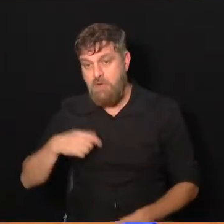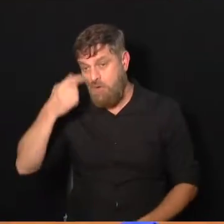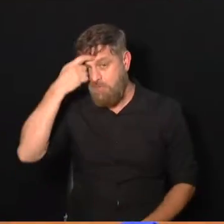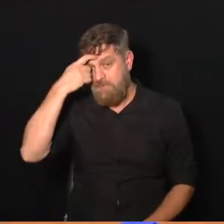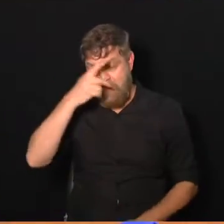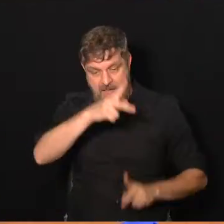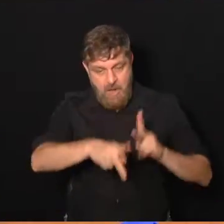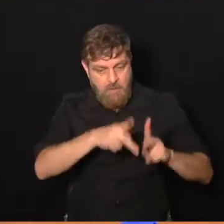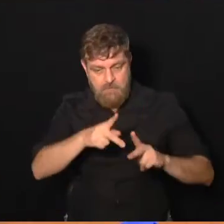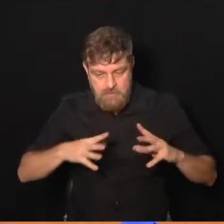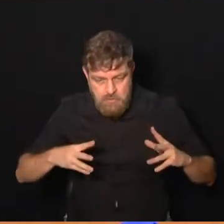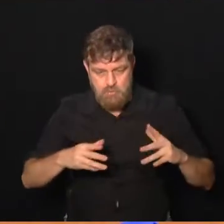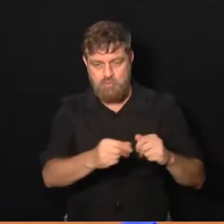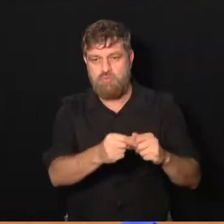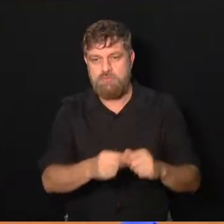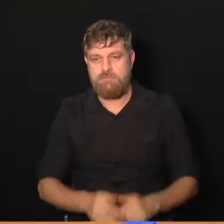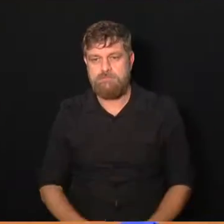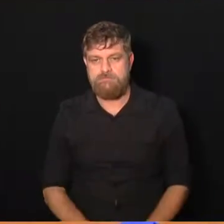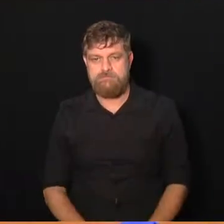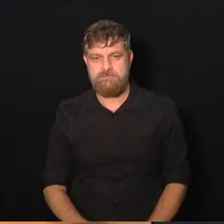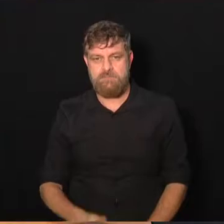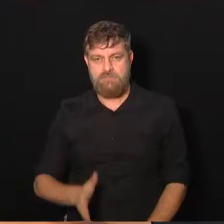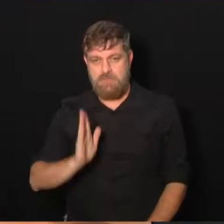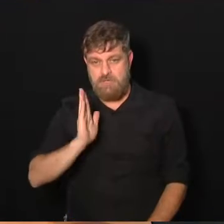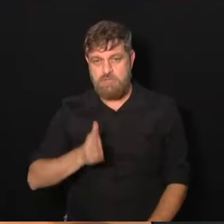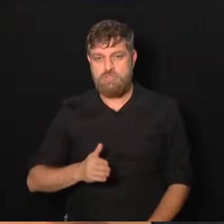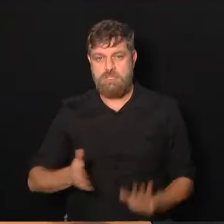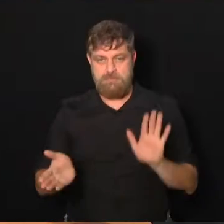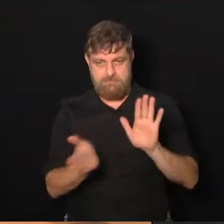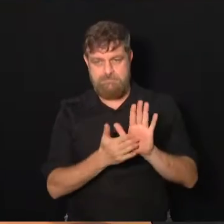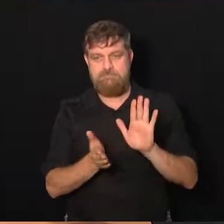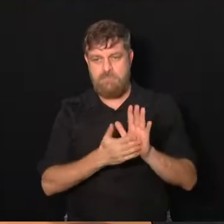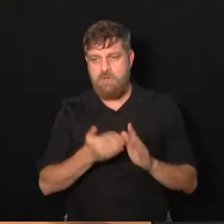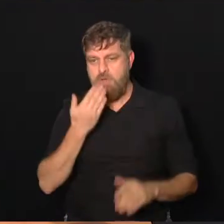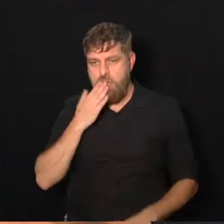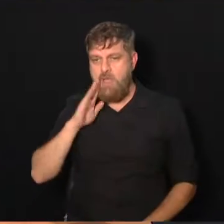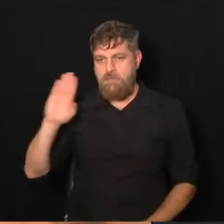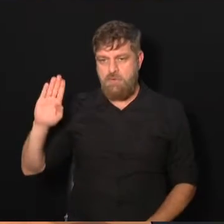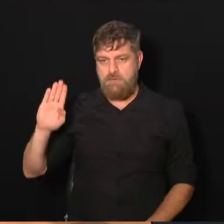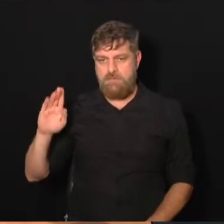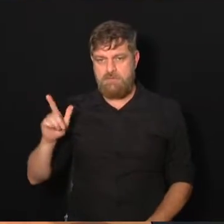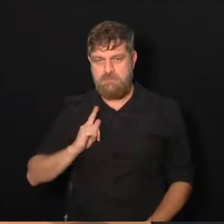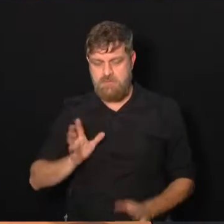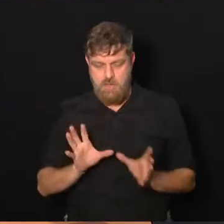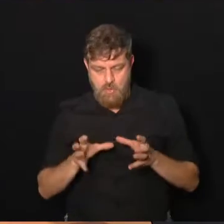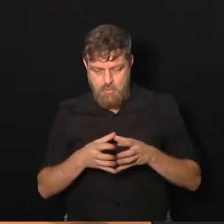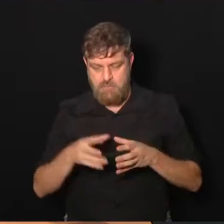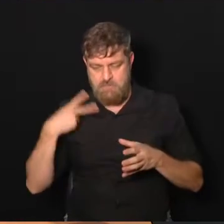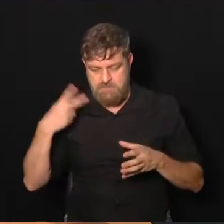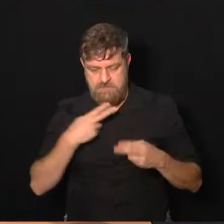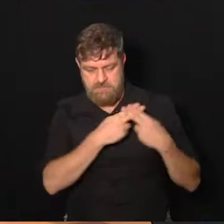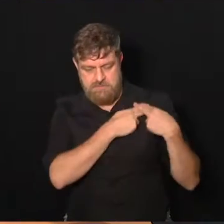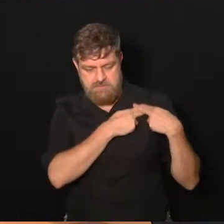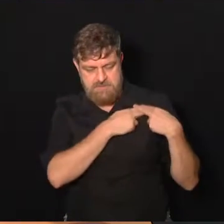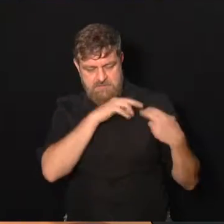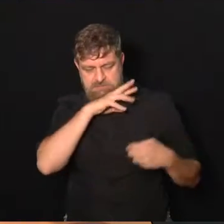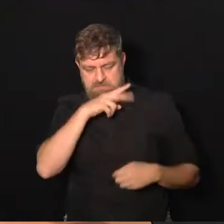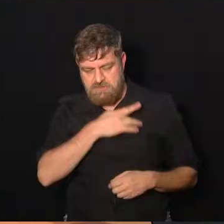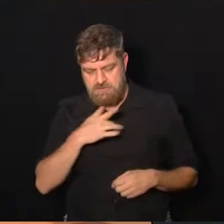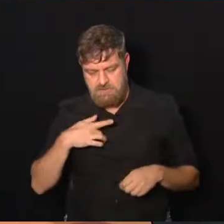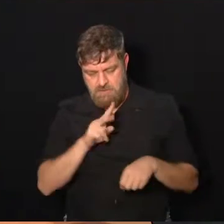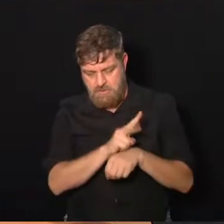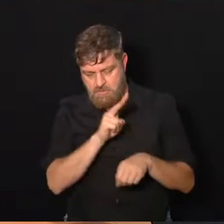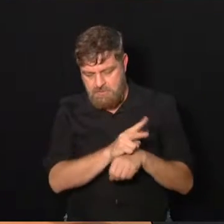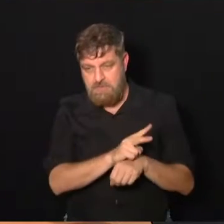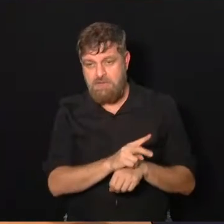de uma maneira geral. Tá, vamos sim de antemão, já me comprometo com vocês, através da comissão, já adiantando para a doutora Karina,